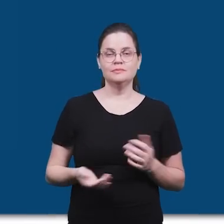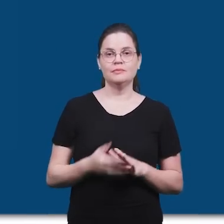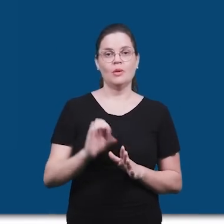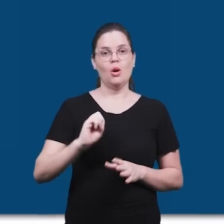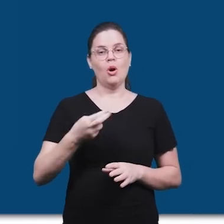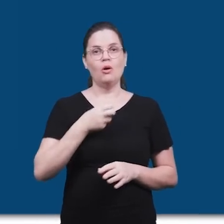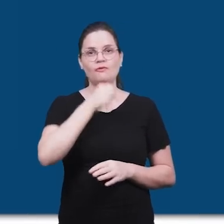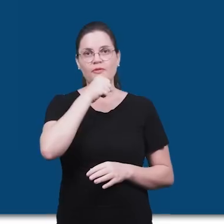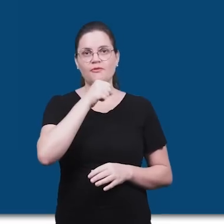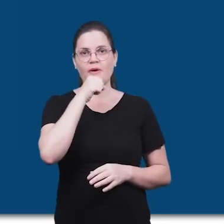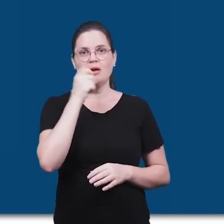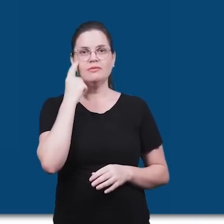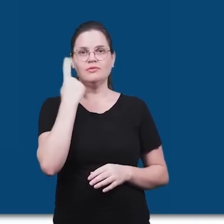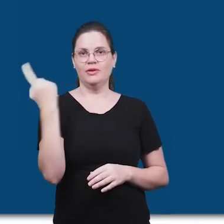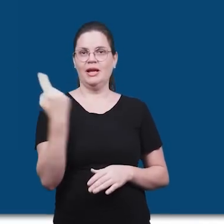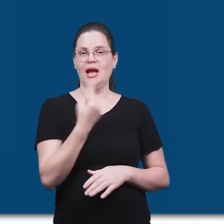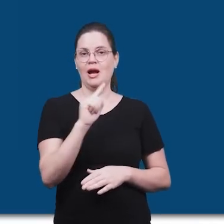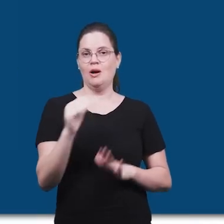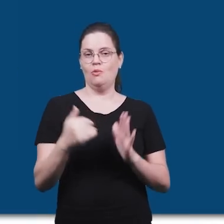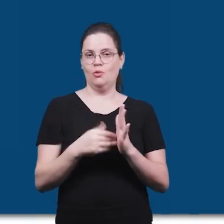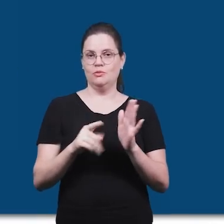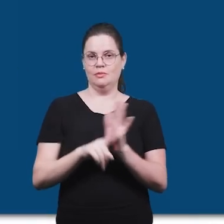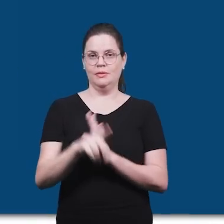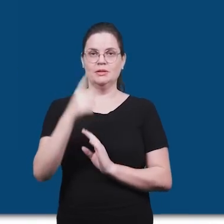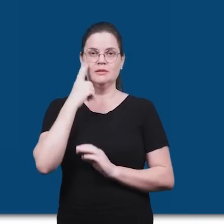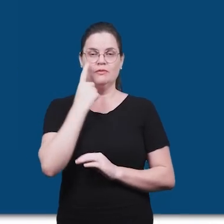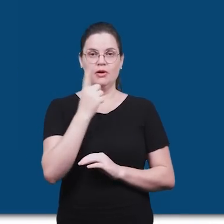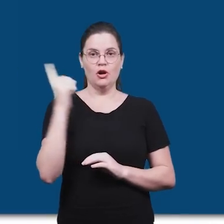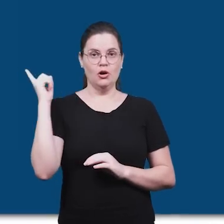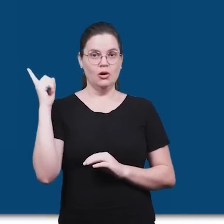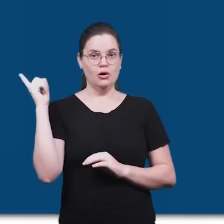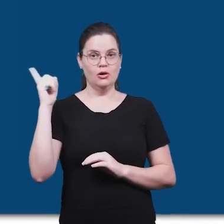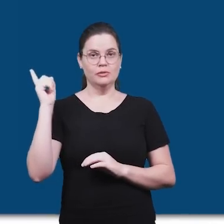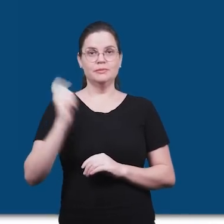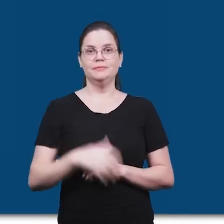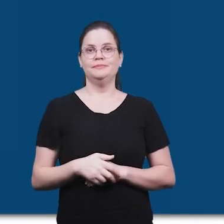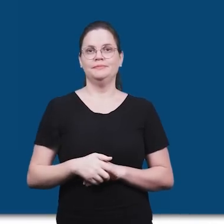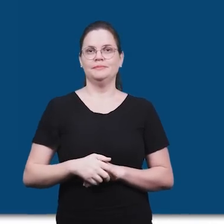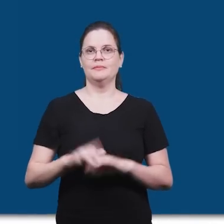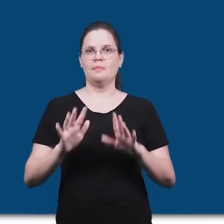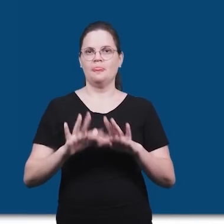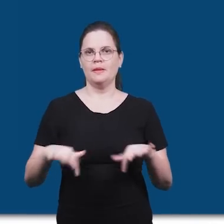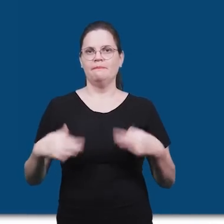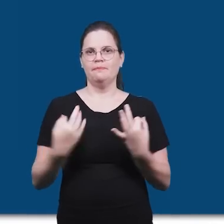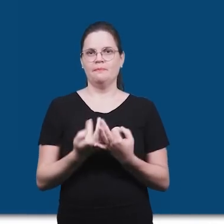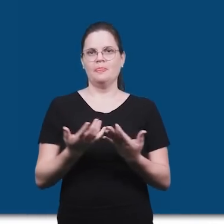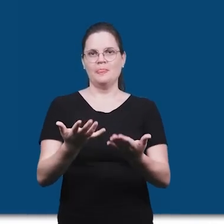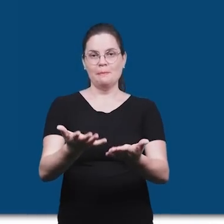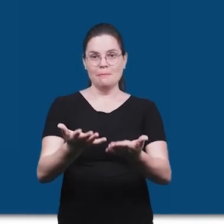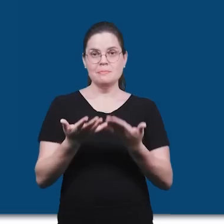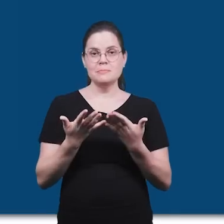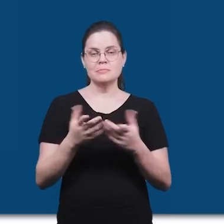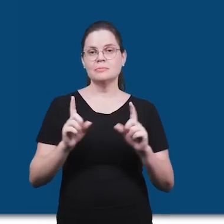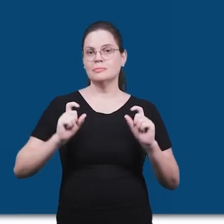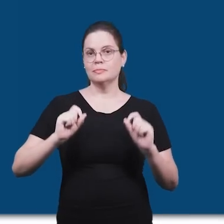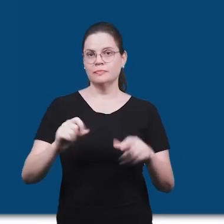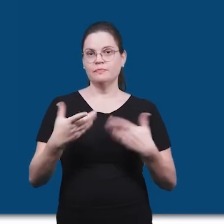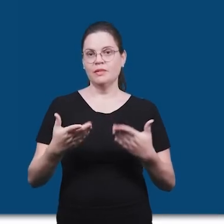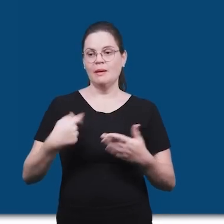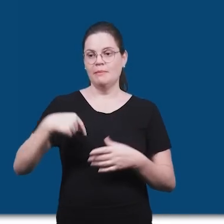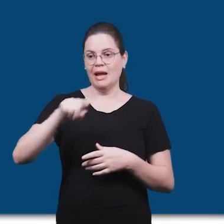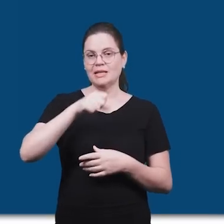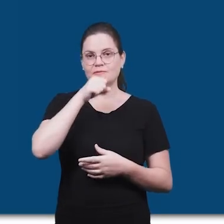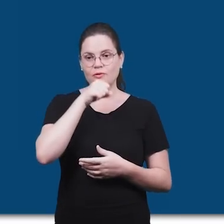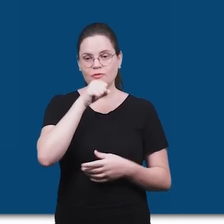Então, ou a vovó, olha aqui a última pesquisa, o que mostra, ó, as famílias estão buscando ajuda até para os vovôs e